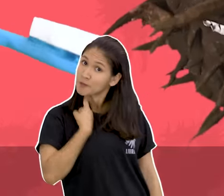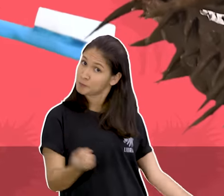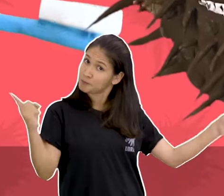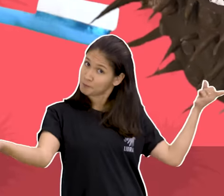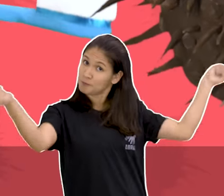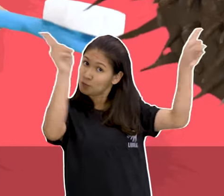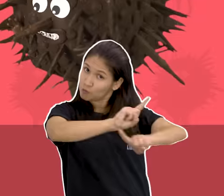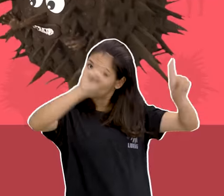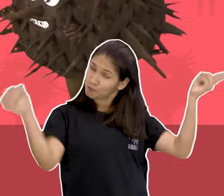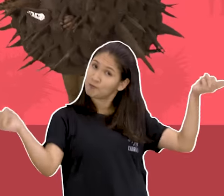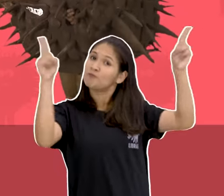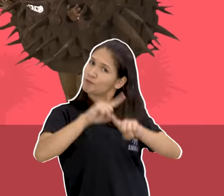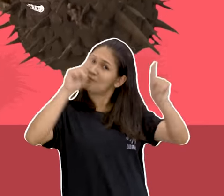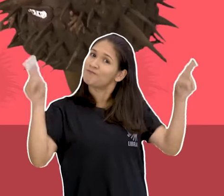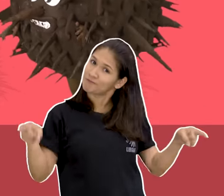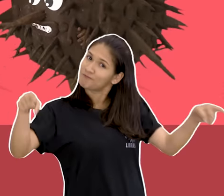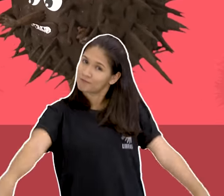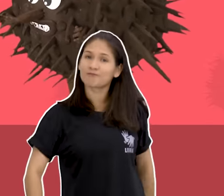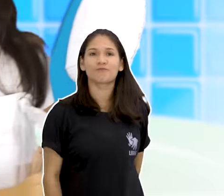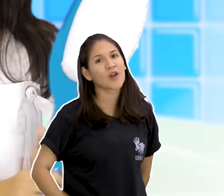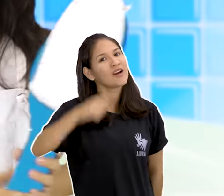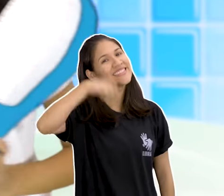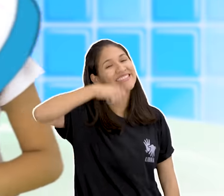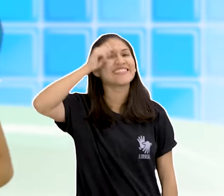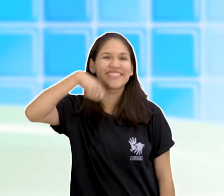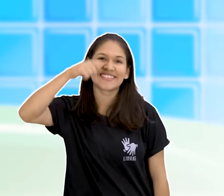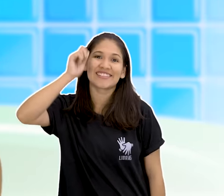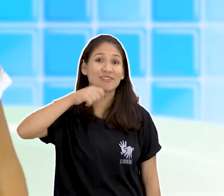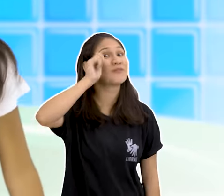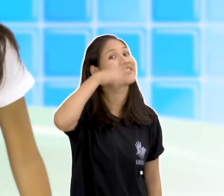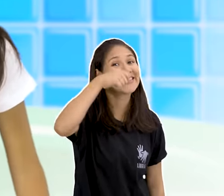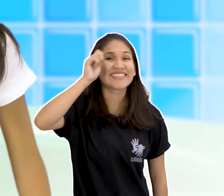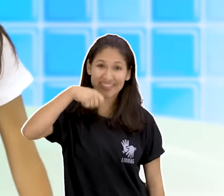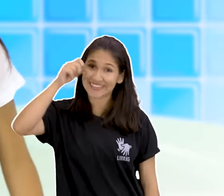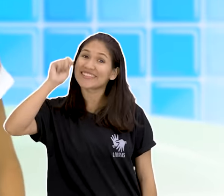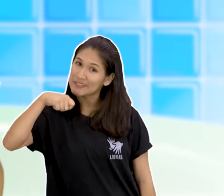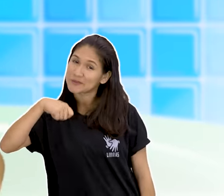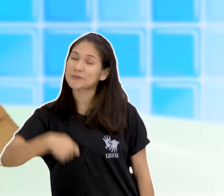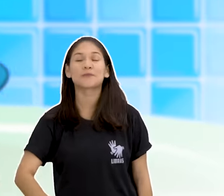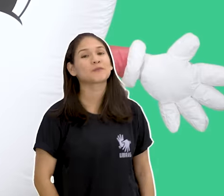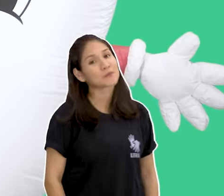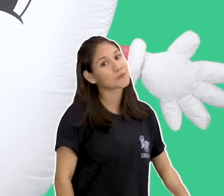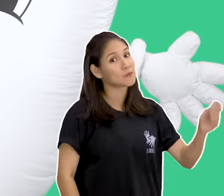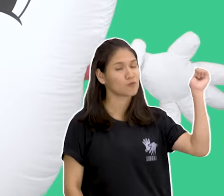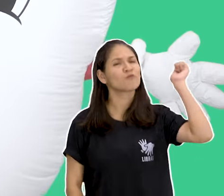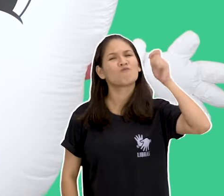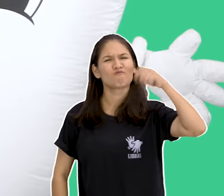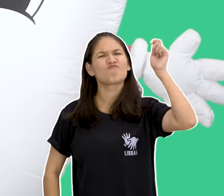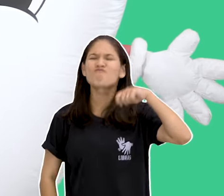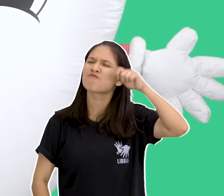Sujeirinha, não, não, não. Escove o dentinho, chique, chique. tique, tique. Escove